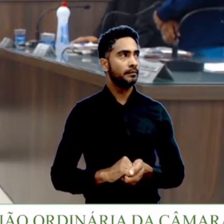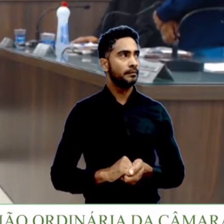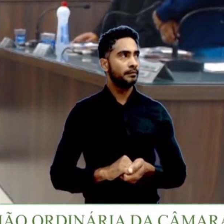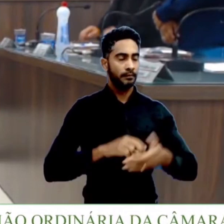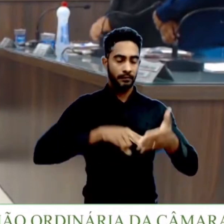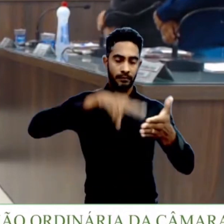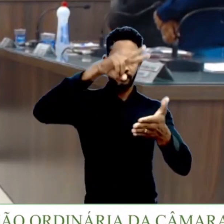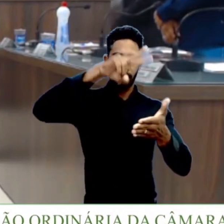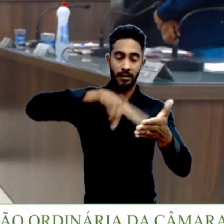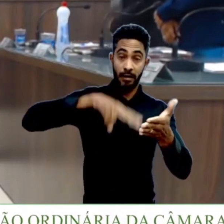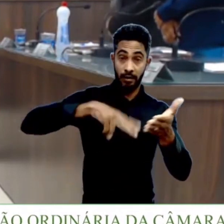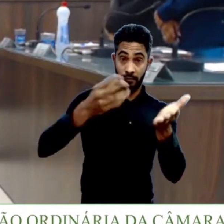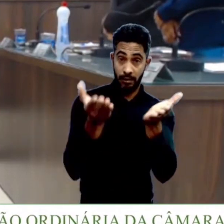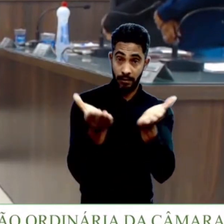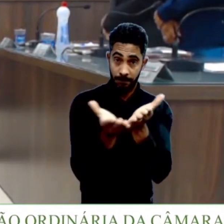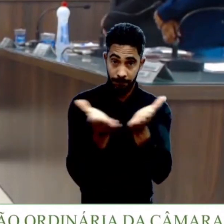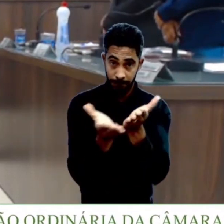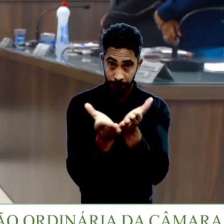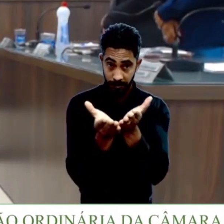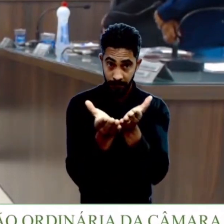Leitura bíblica.